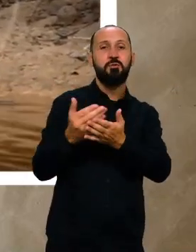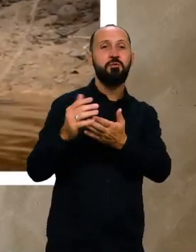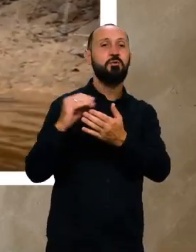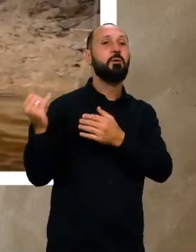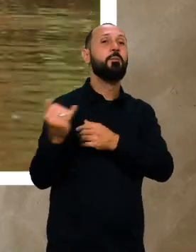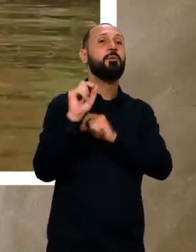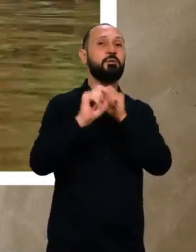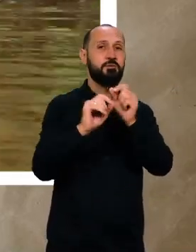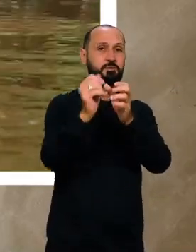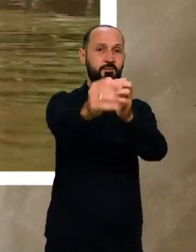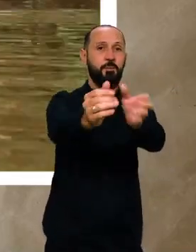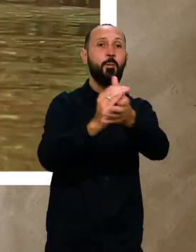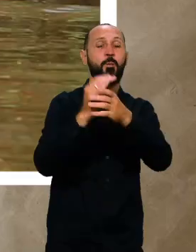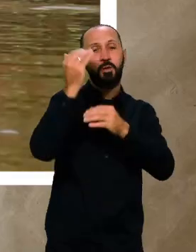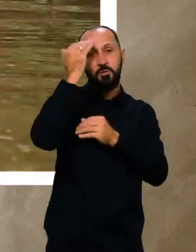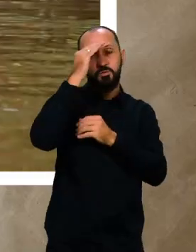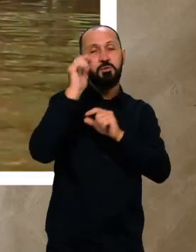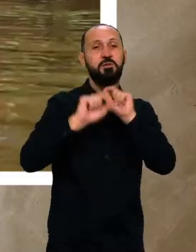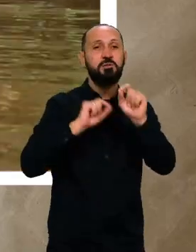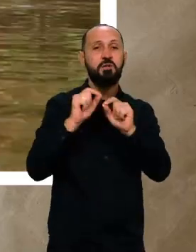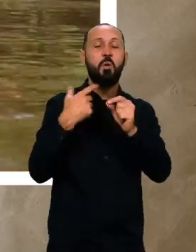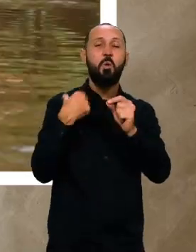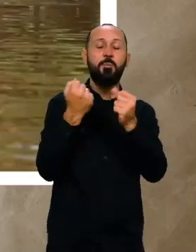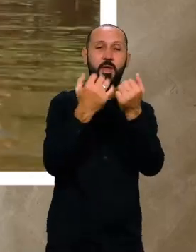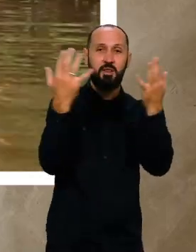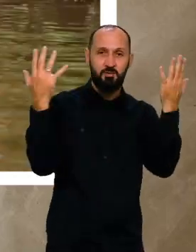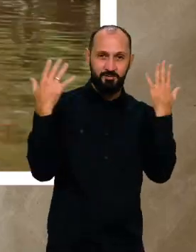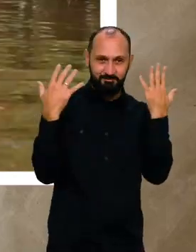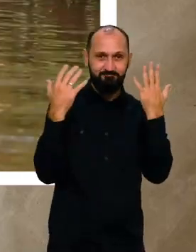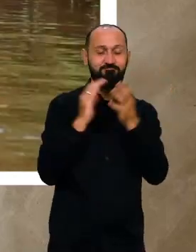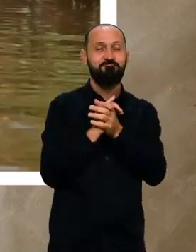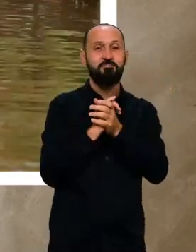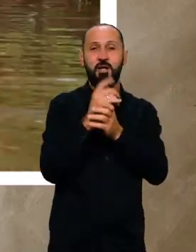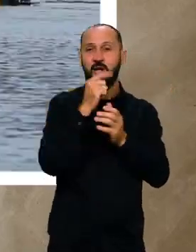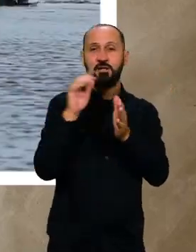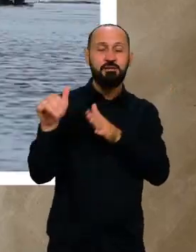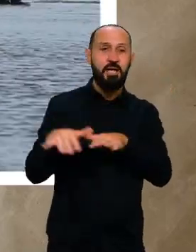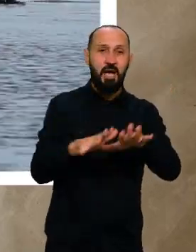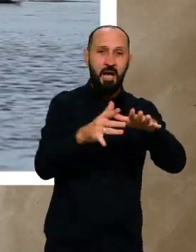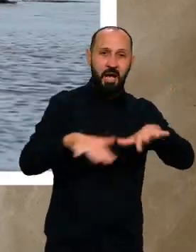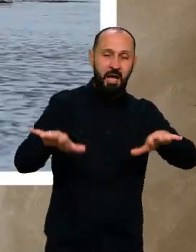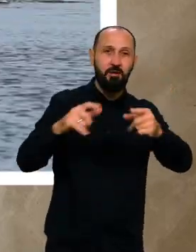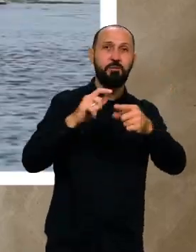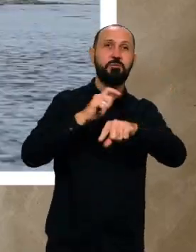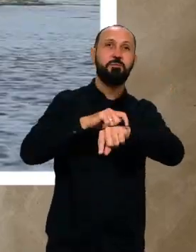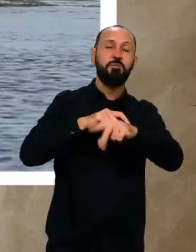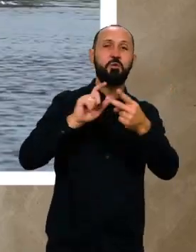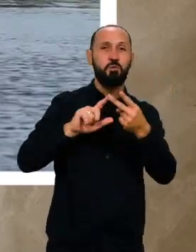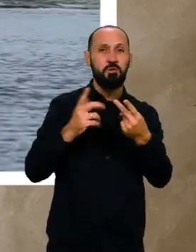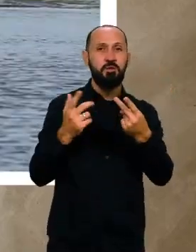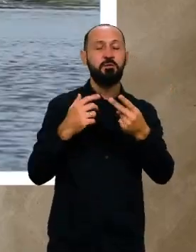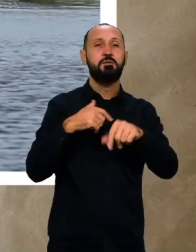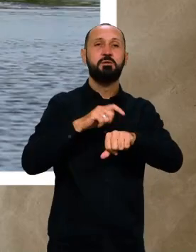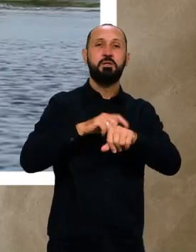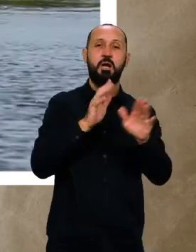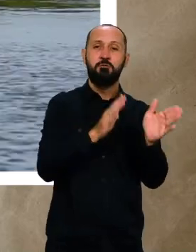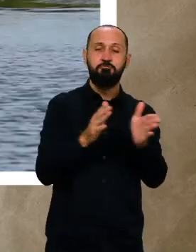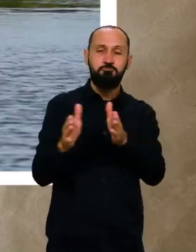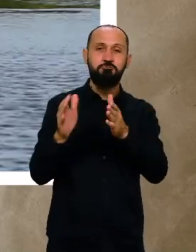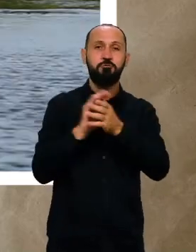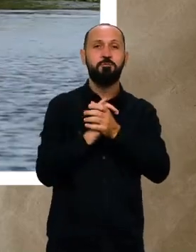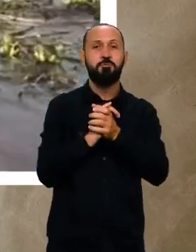que eu tive logo cedo, para mim foi determinante porque eu entendi o ritmo da natureza, o ritmo das águas, o ritmo do